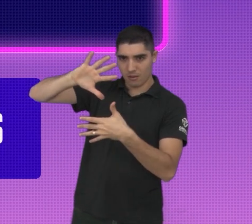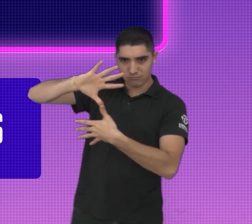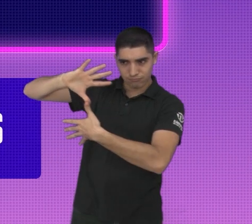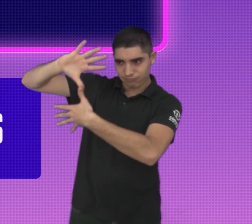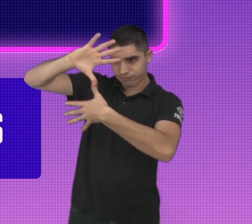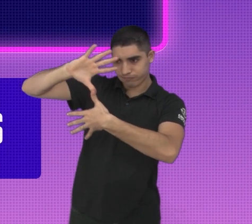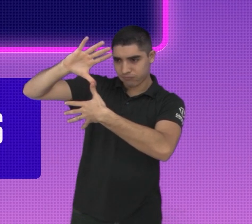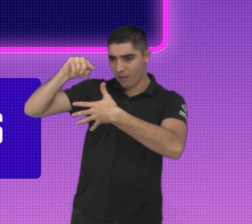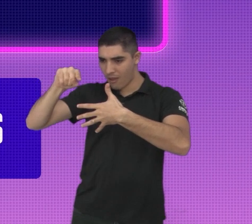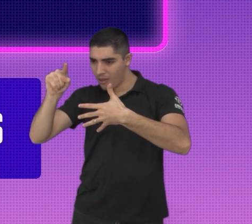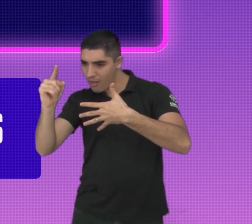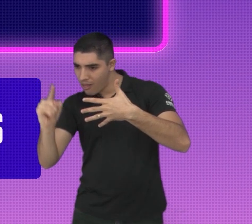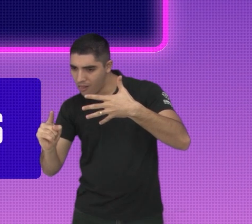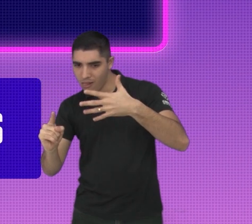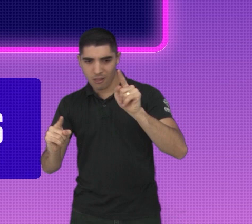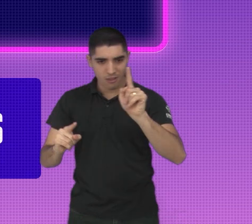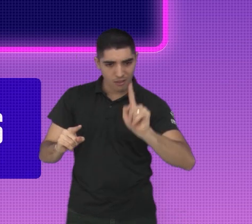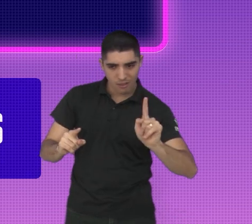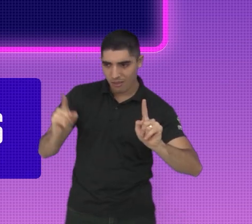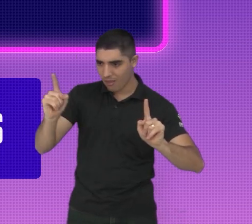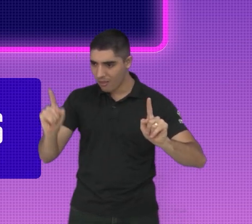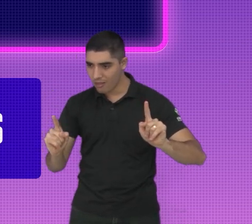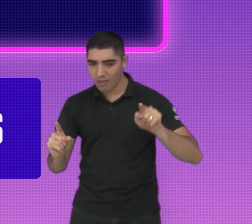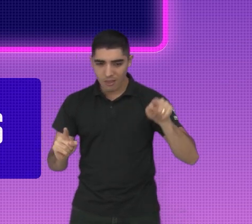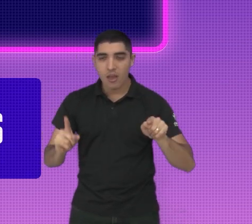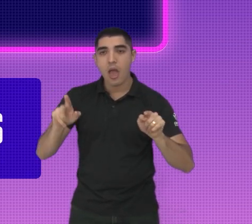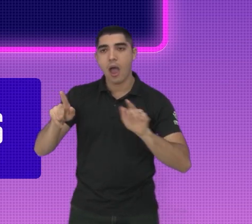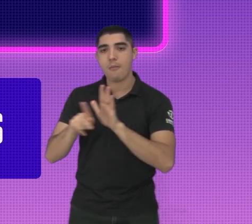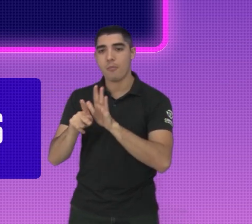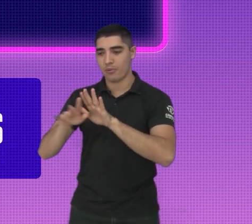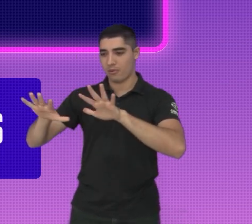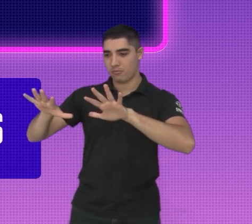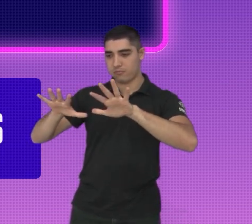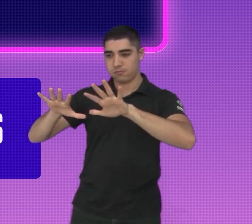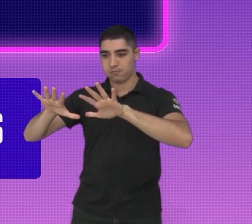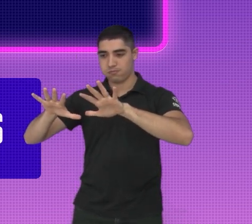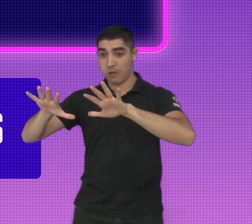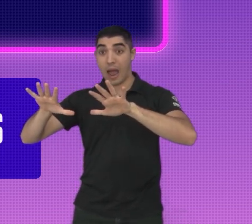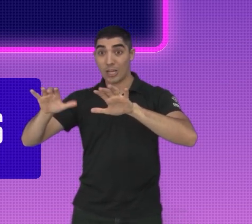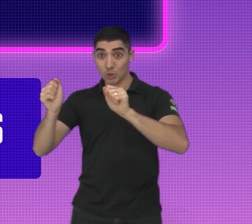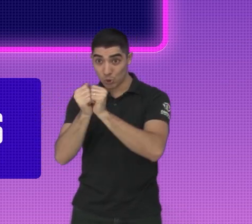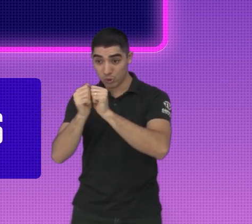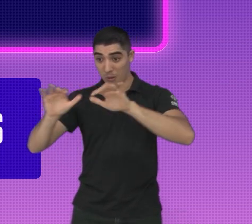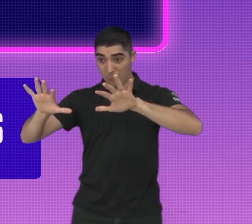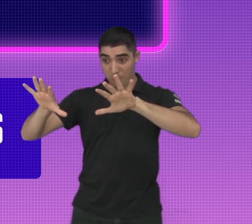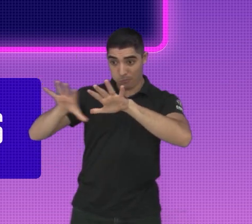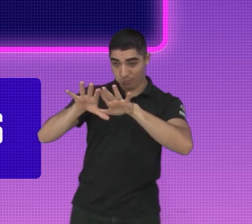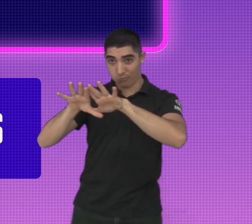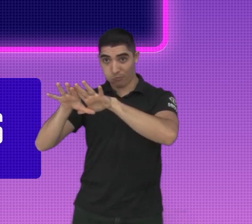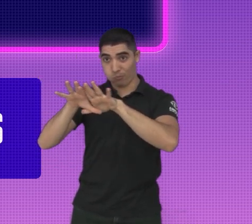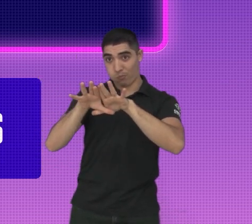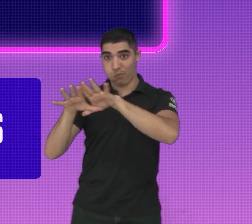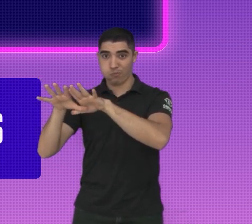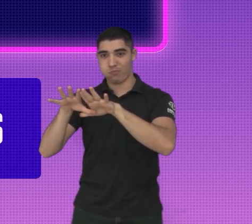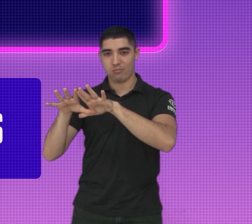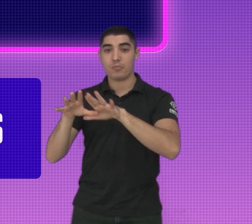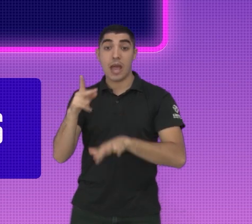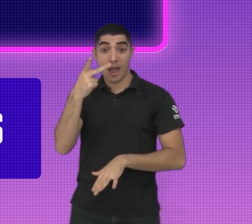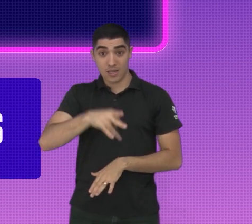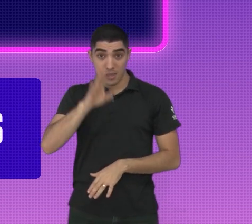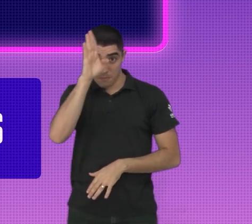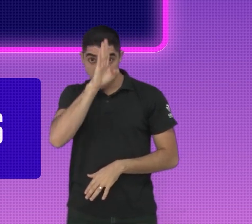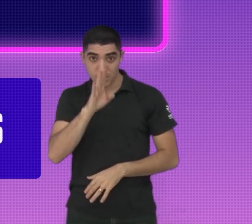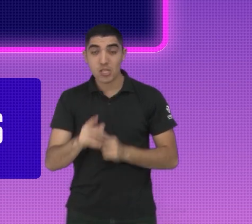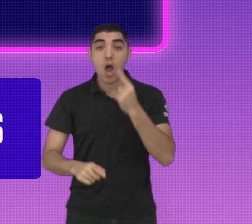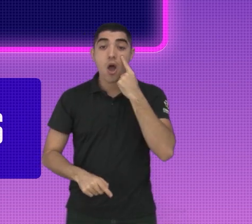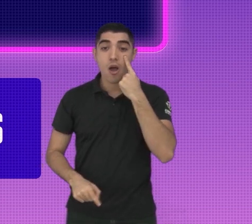né, na Terra, então quando elas se esbarram, né, o limite de uma com a outra se esbarra. O Brasil,